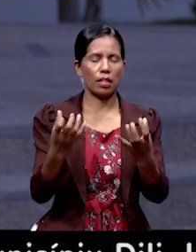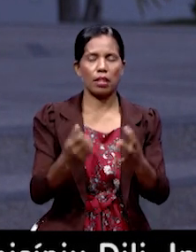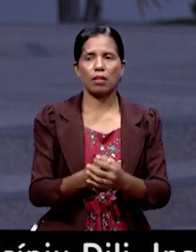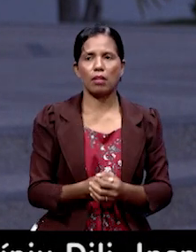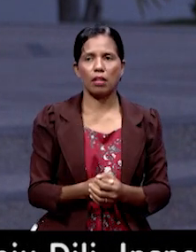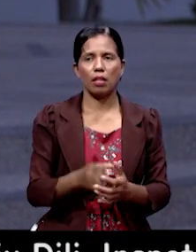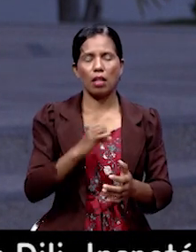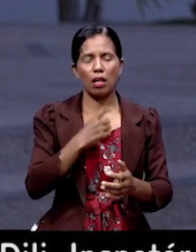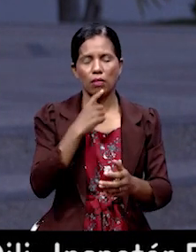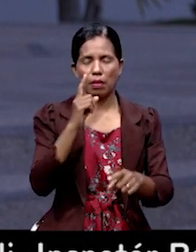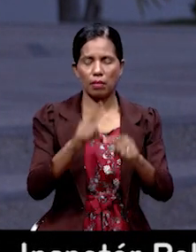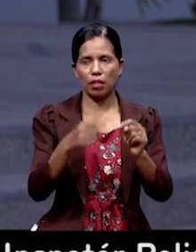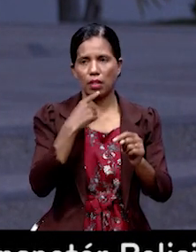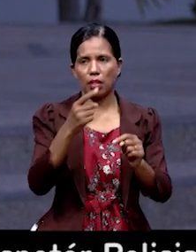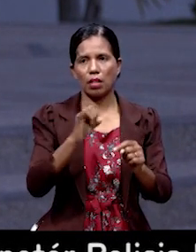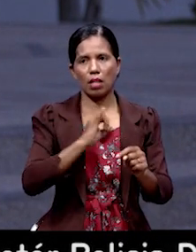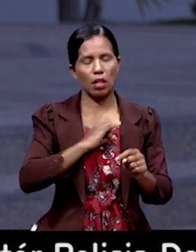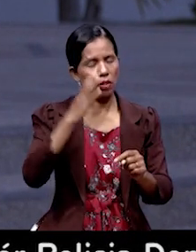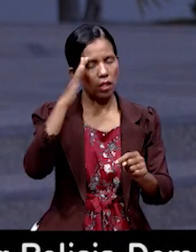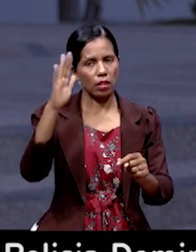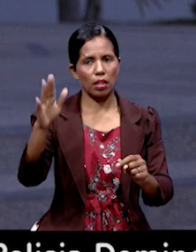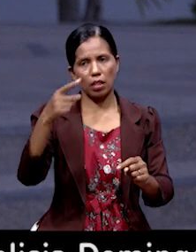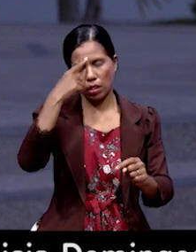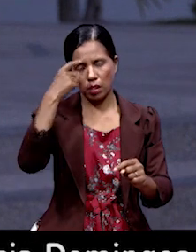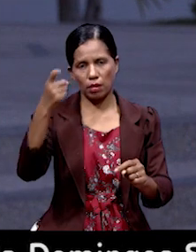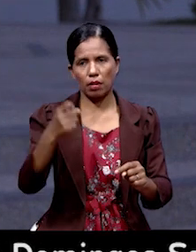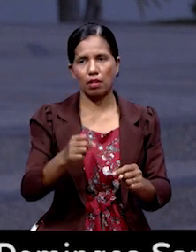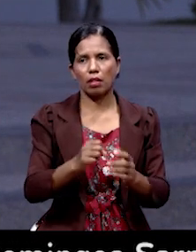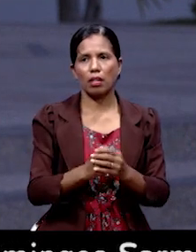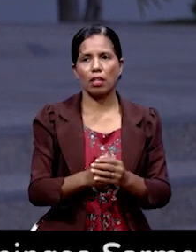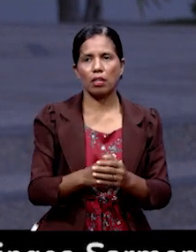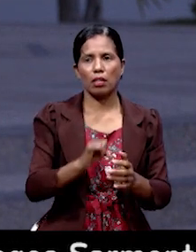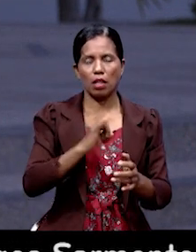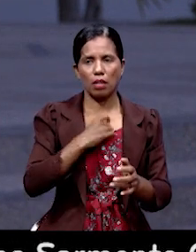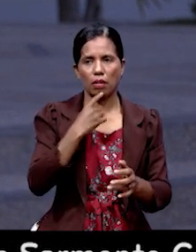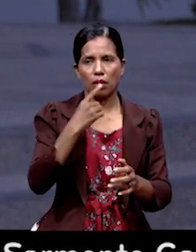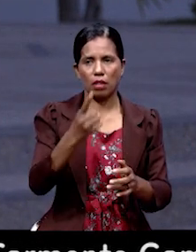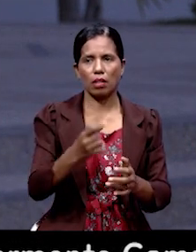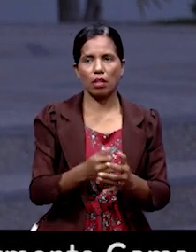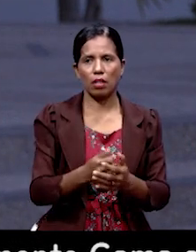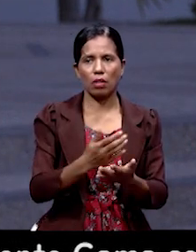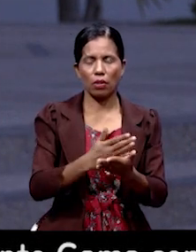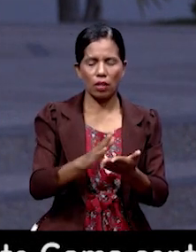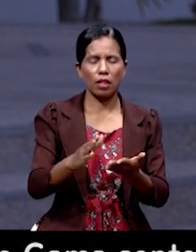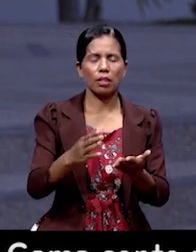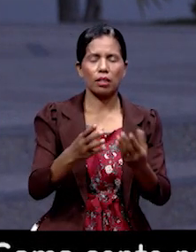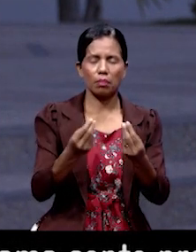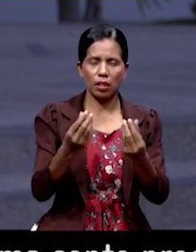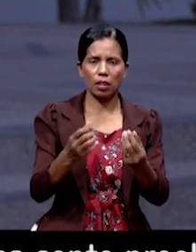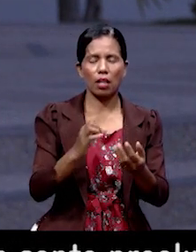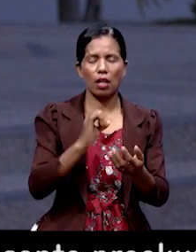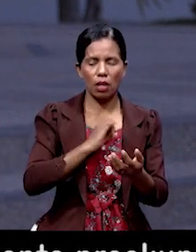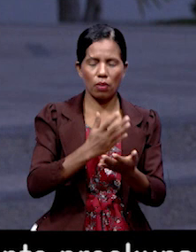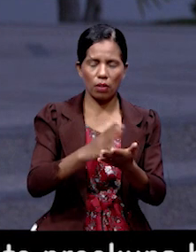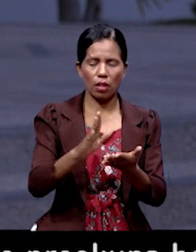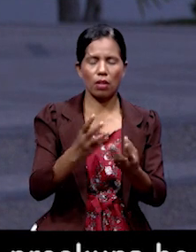ne hau latin bi tambah hau latin tu tambah hau le tukang tete biang hola simenti hau hola hola rehene hau